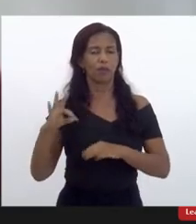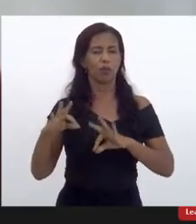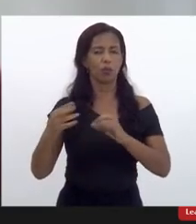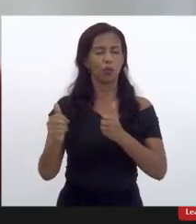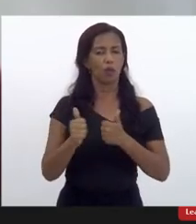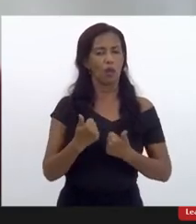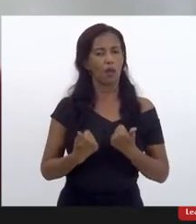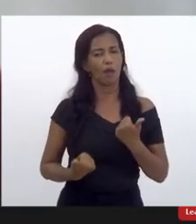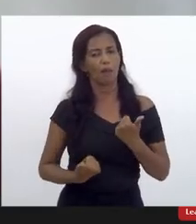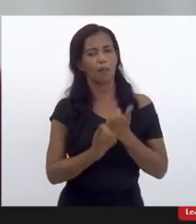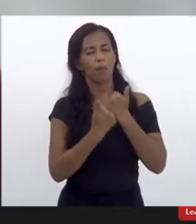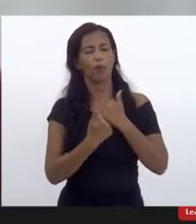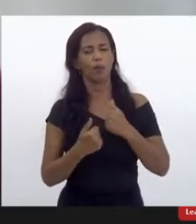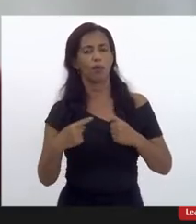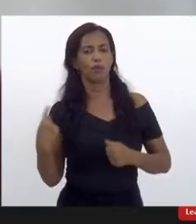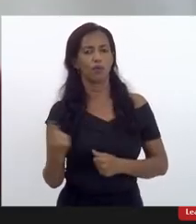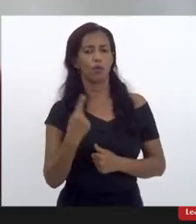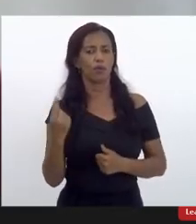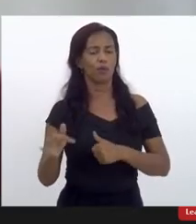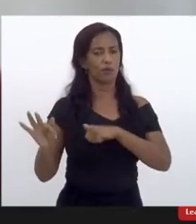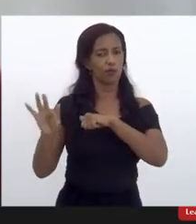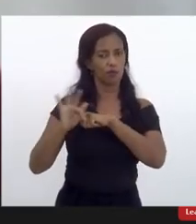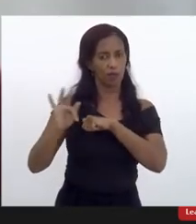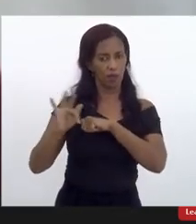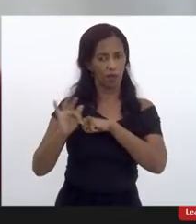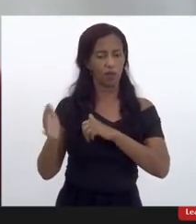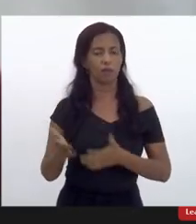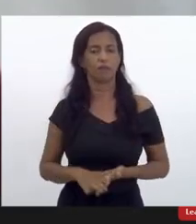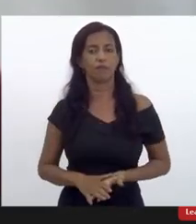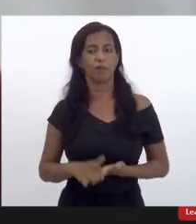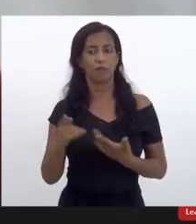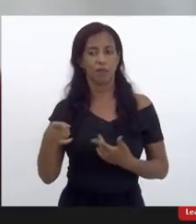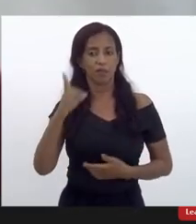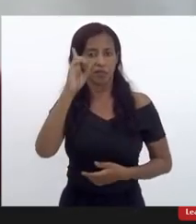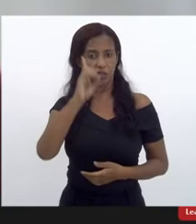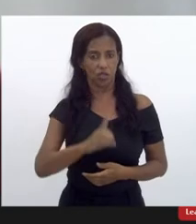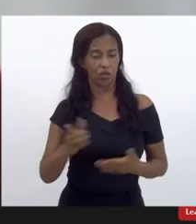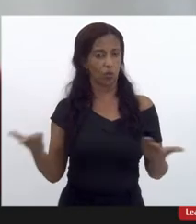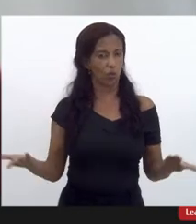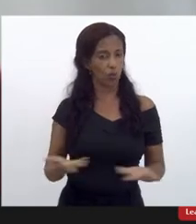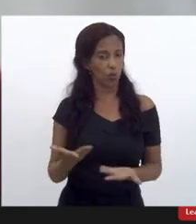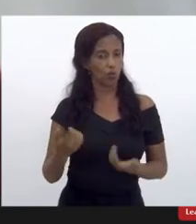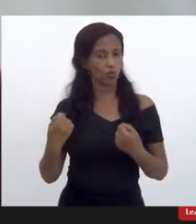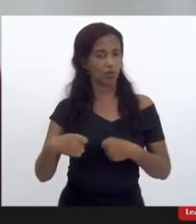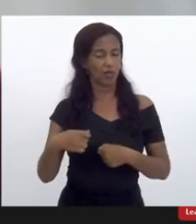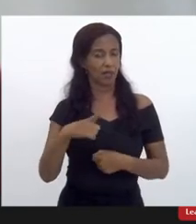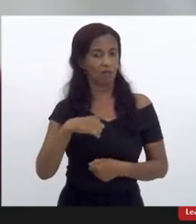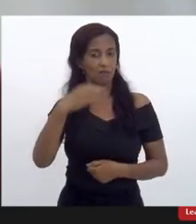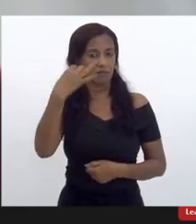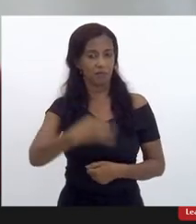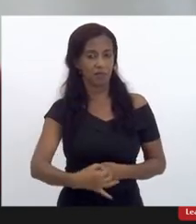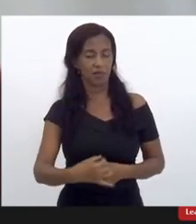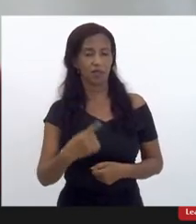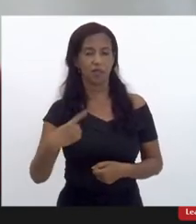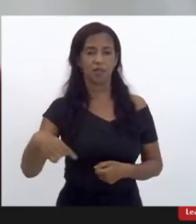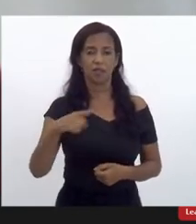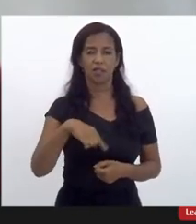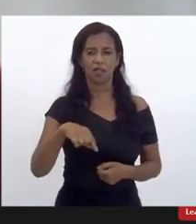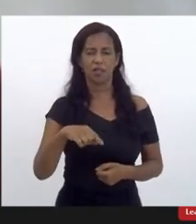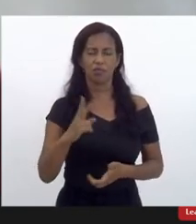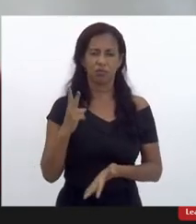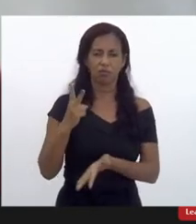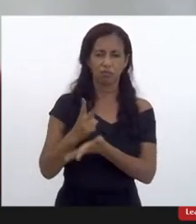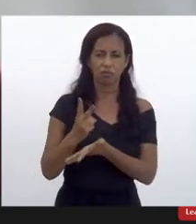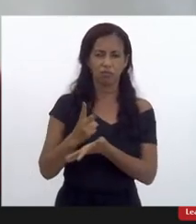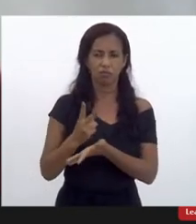apoio da nossa equipe técnica. Mas esses diretores hoje têm certeza que eles terão uma constância